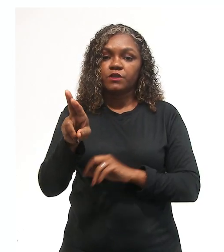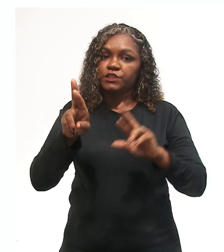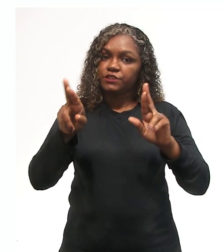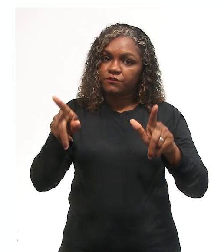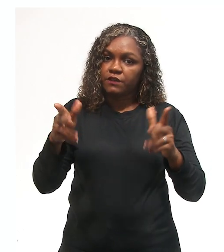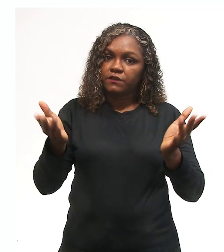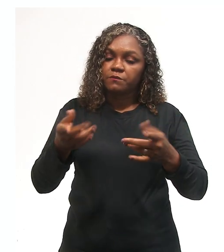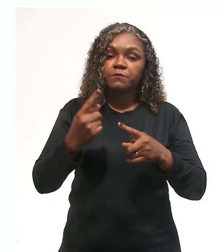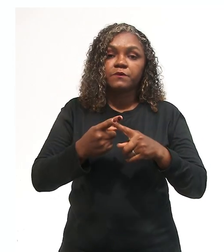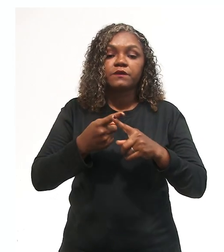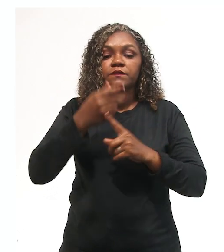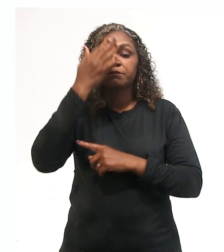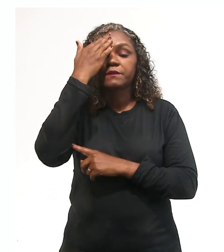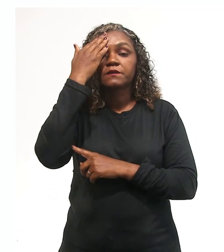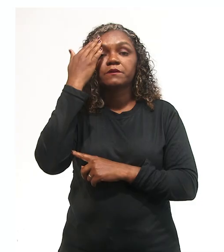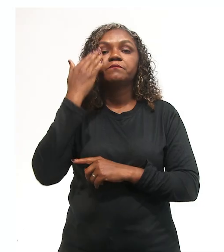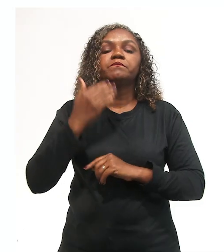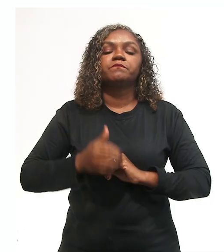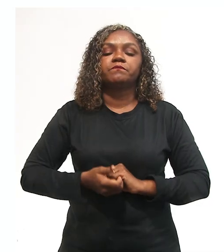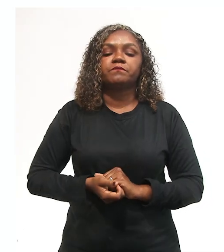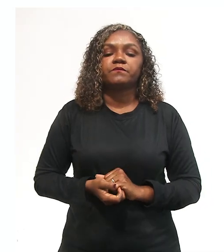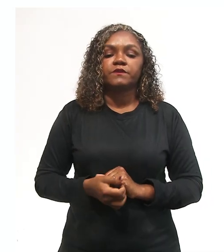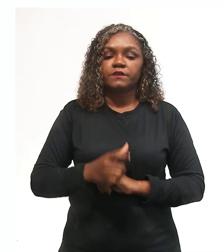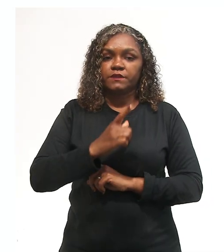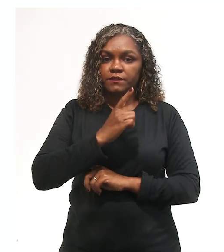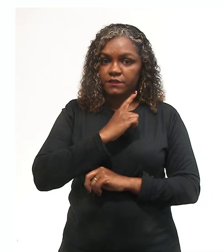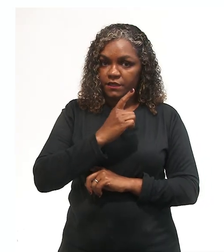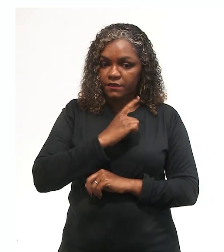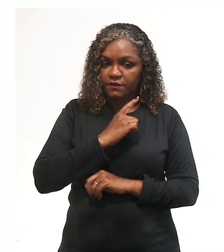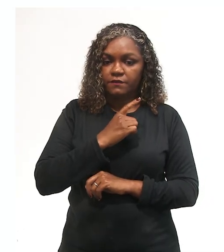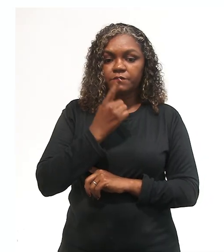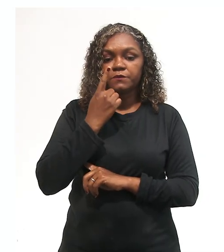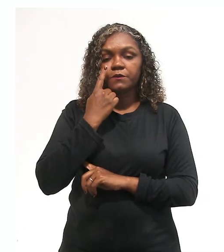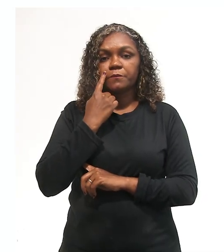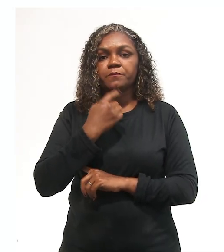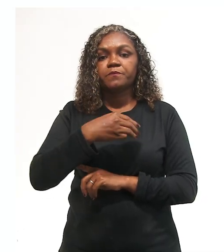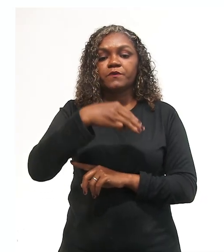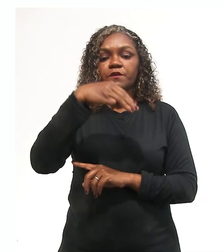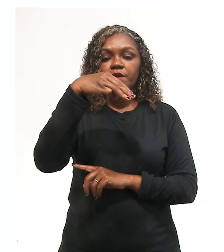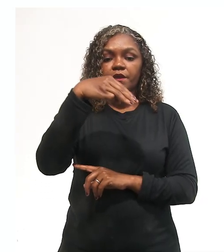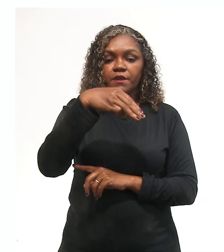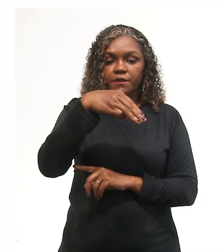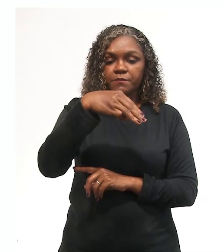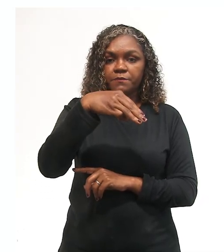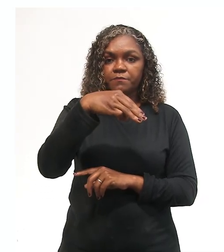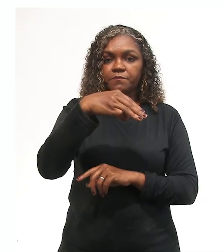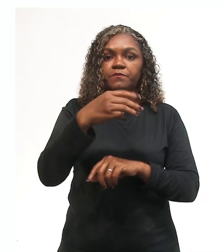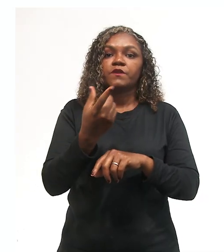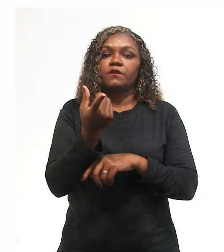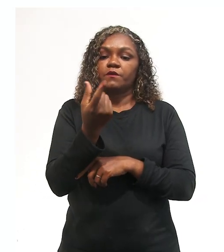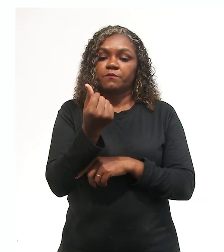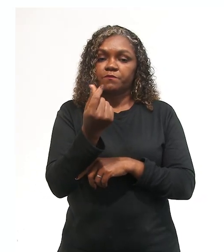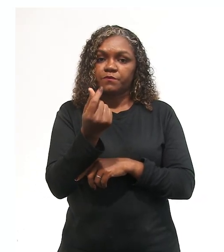diferentes, né? Então, a gente vai ter para os prazos taxa anual. O capital continua sendo de R$200,